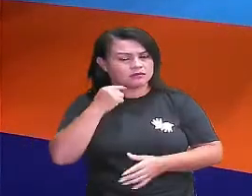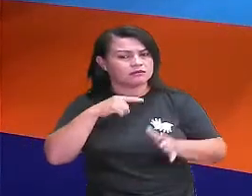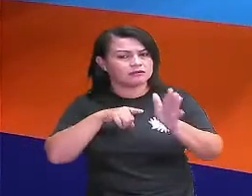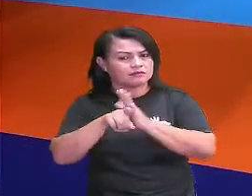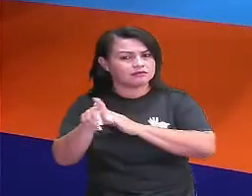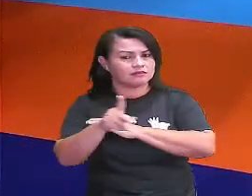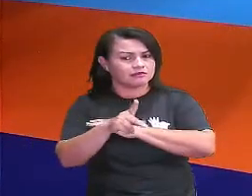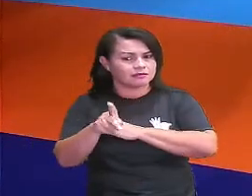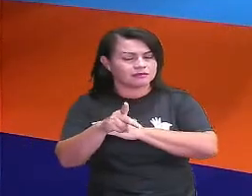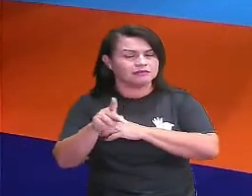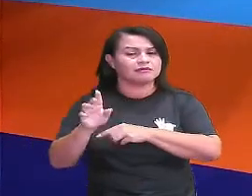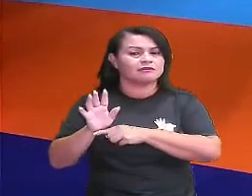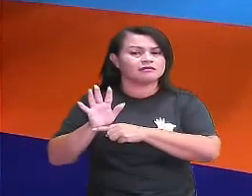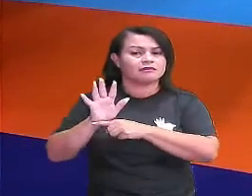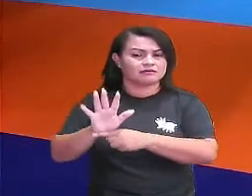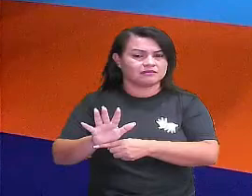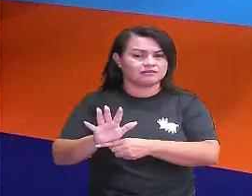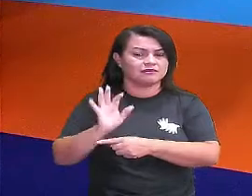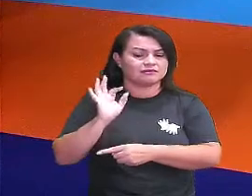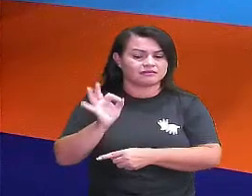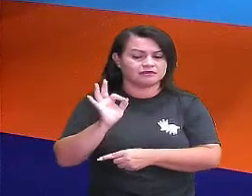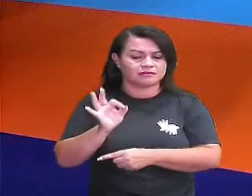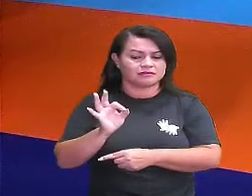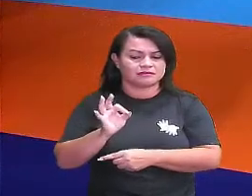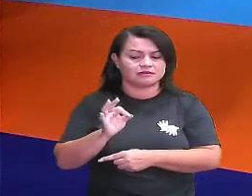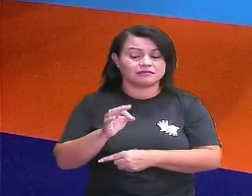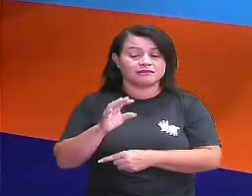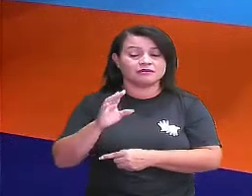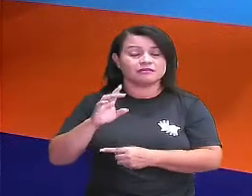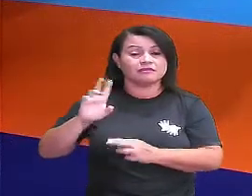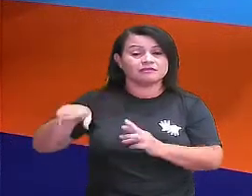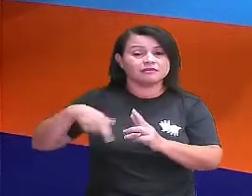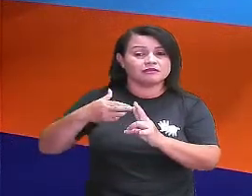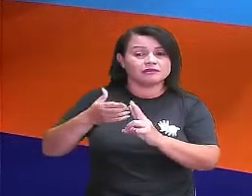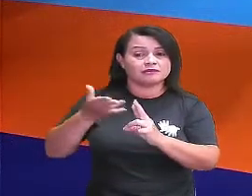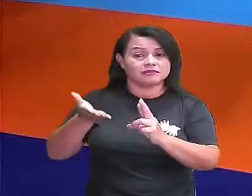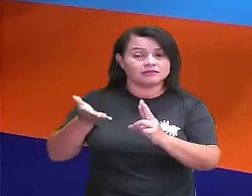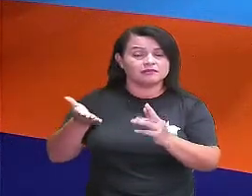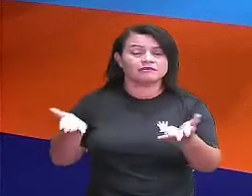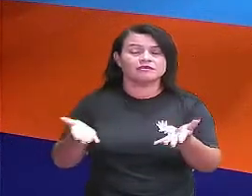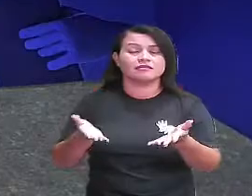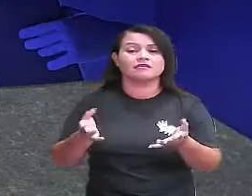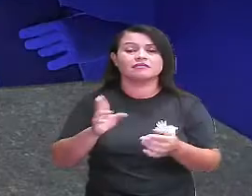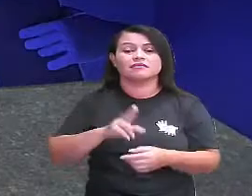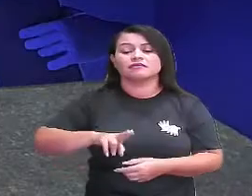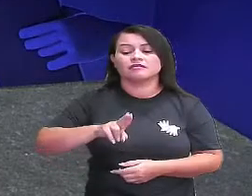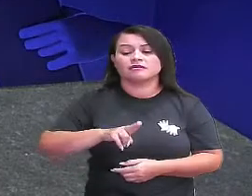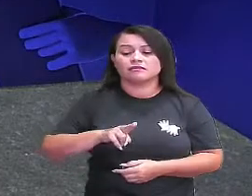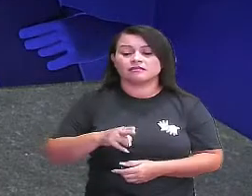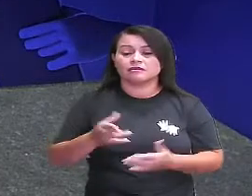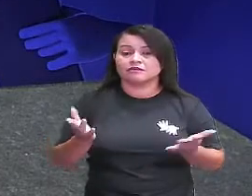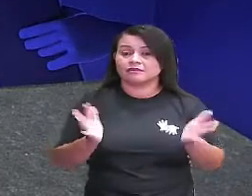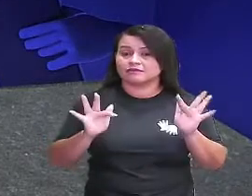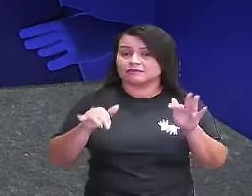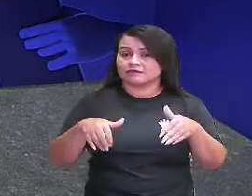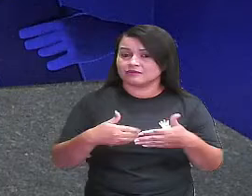para o seu professor que ele vai te ajudar. Essas são as referências de hoje que nós usamos e essa foi